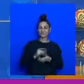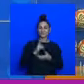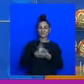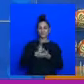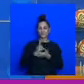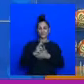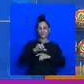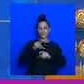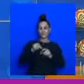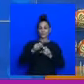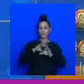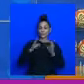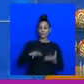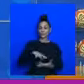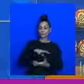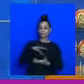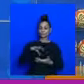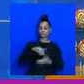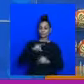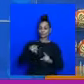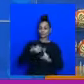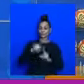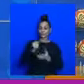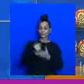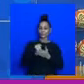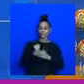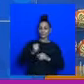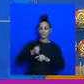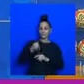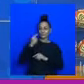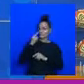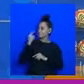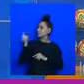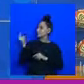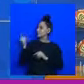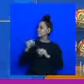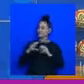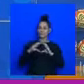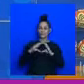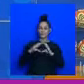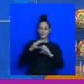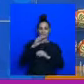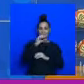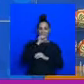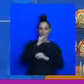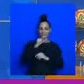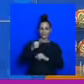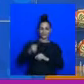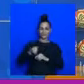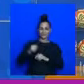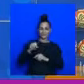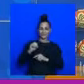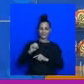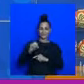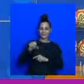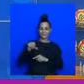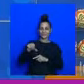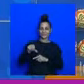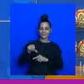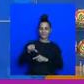Vamos seguir sorteando. O globo segue girando. Mais um número chegando. Bola laranja 09.